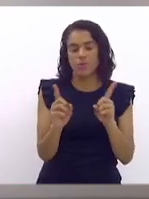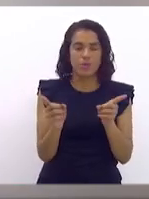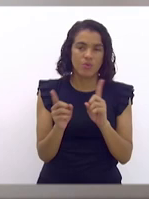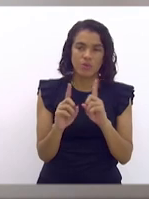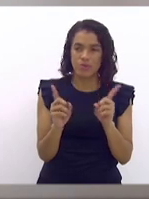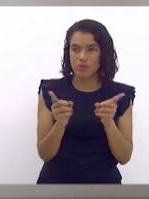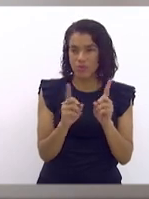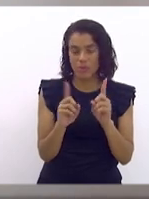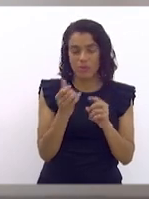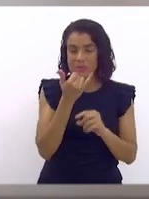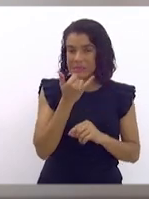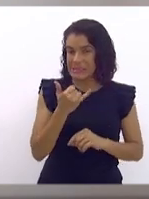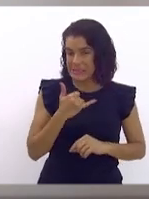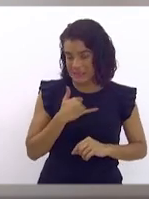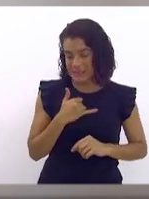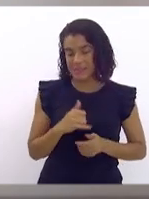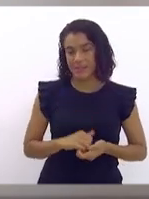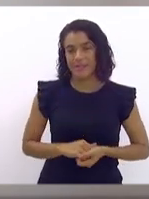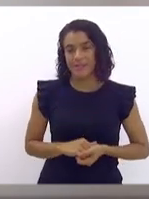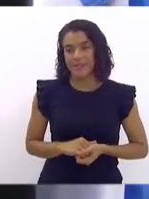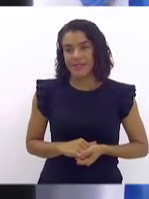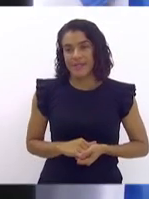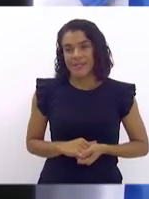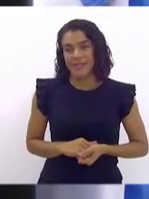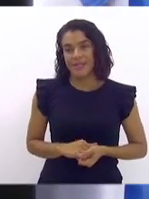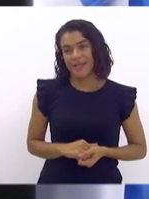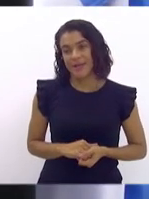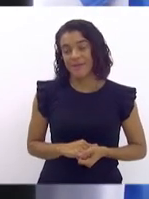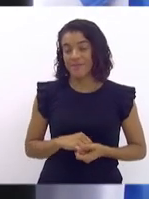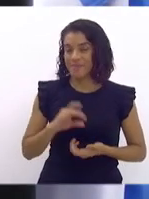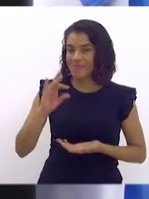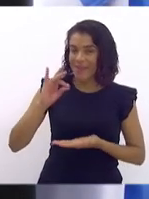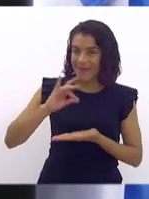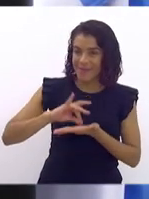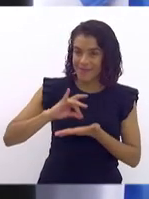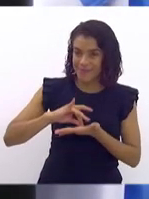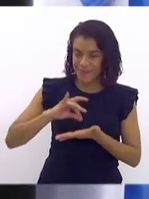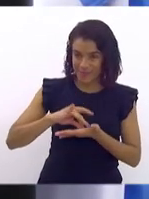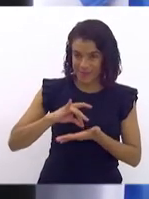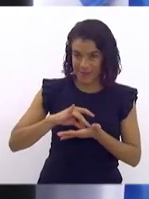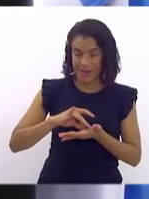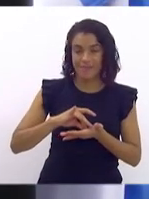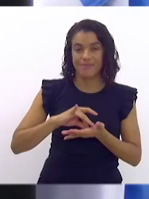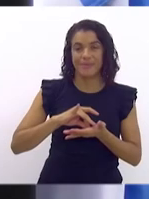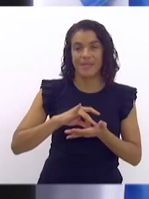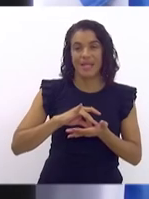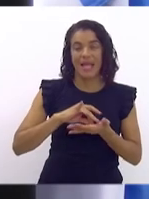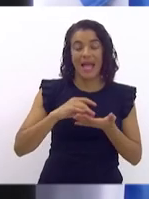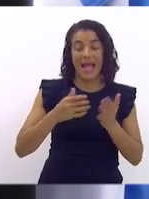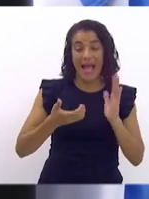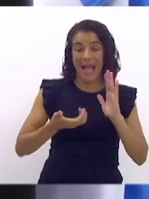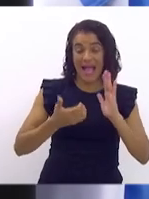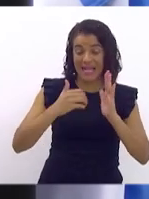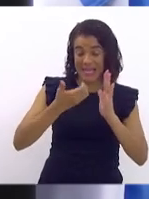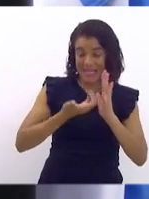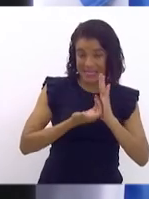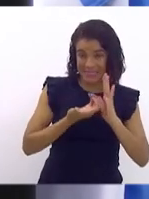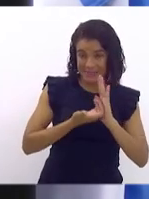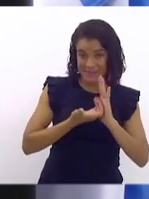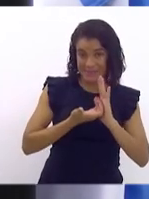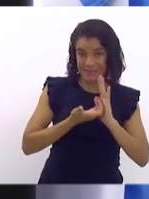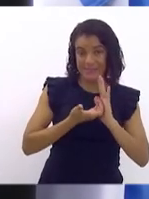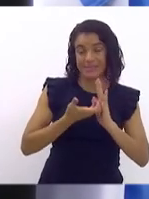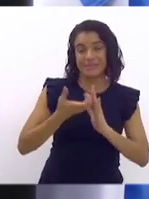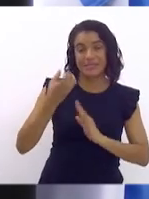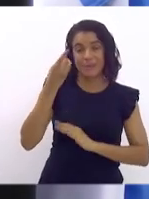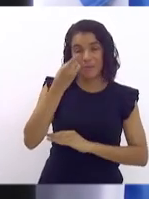pergunta, doutora. Desculpe interromper. É que a Por favor. realidade da Câmara dos Deputados é diferente da nossa.